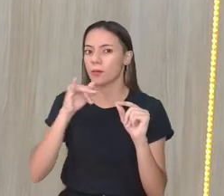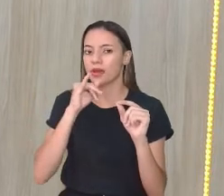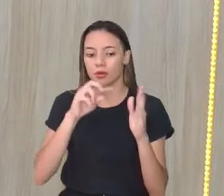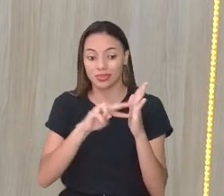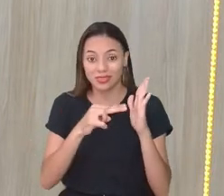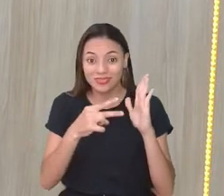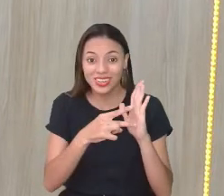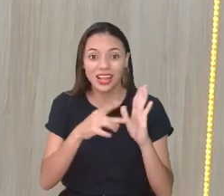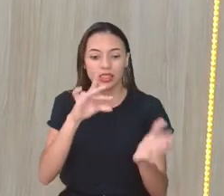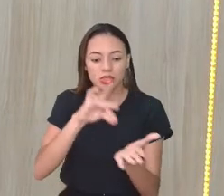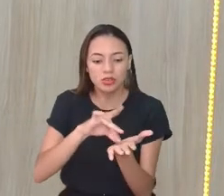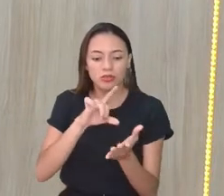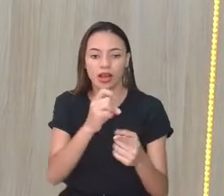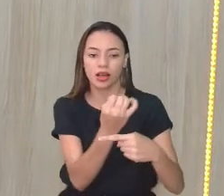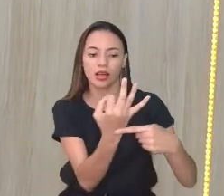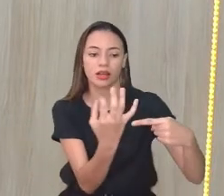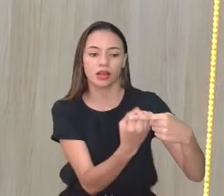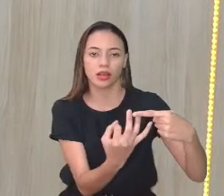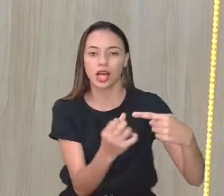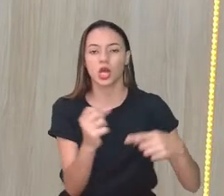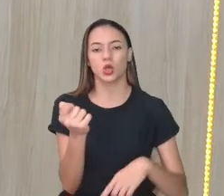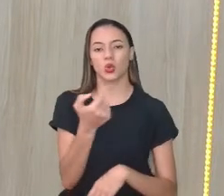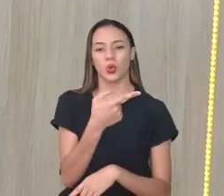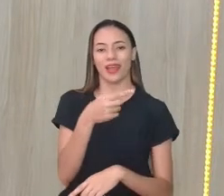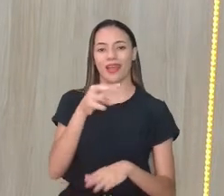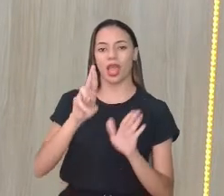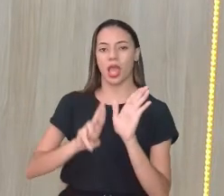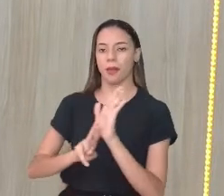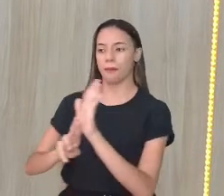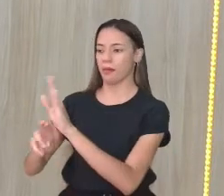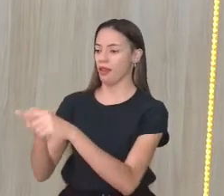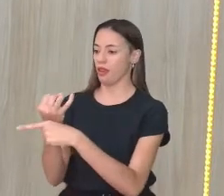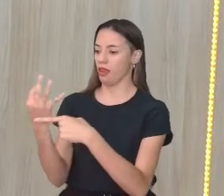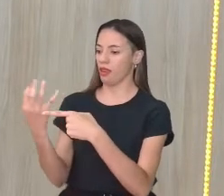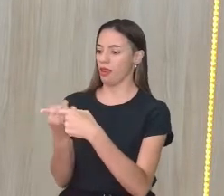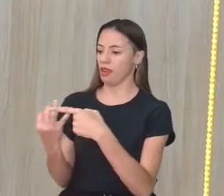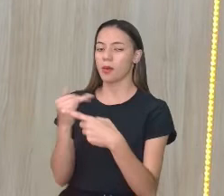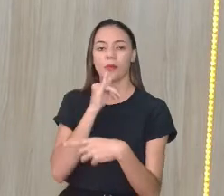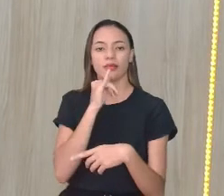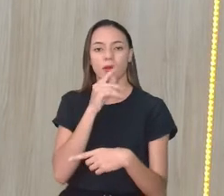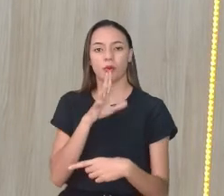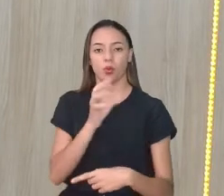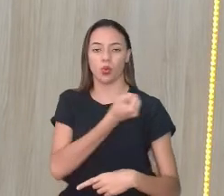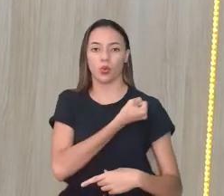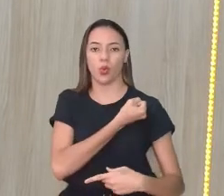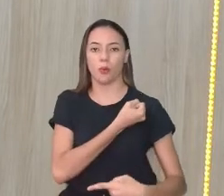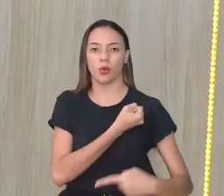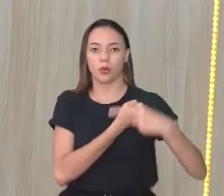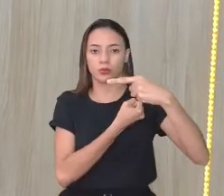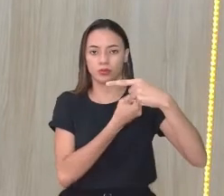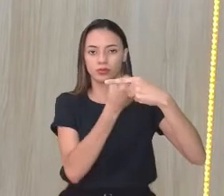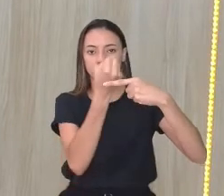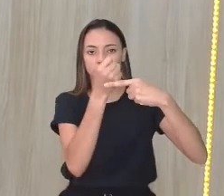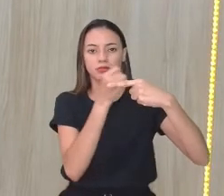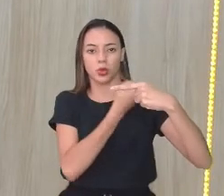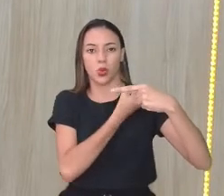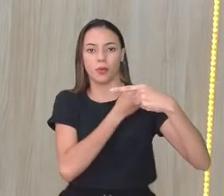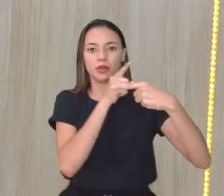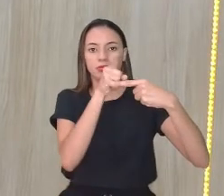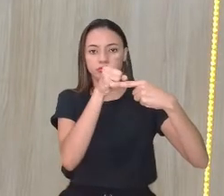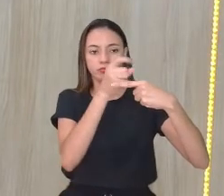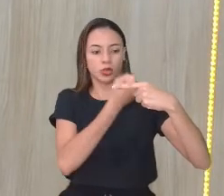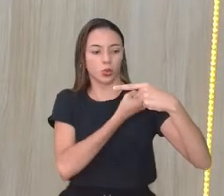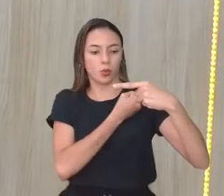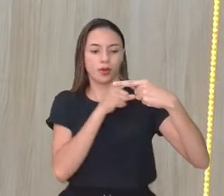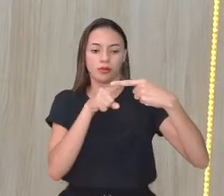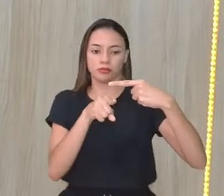fracionário do que a representação fracionária, né? Ou seja, aquele número em cima, um tracinho, um número embaixo, a gente não